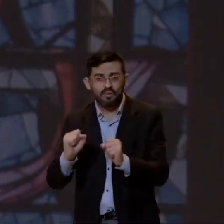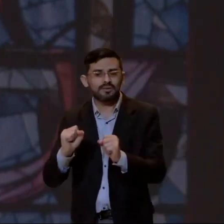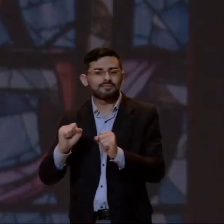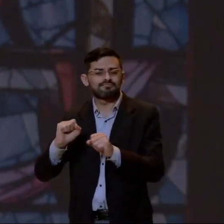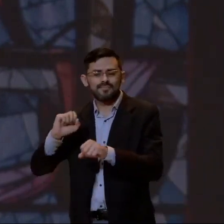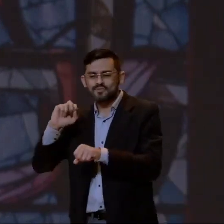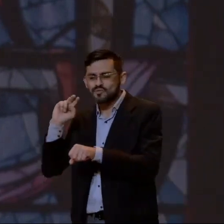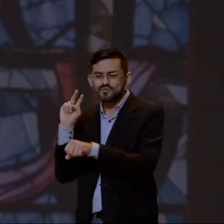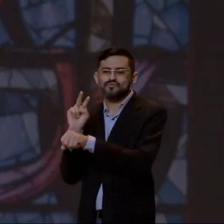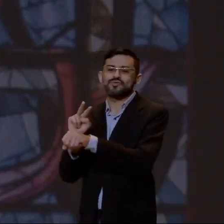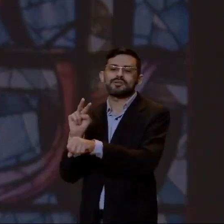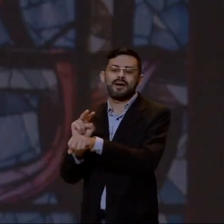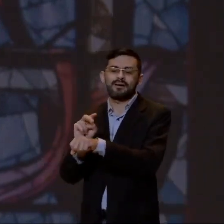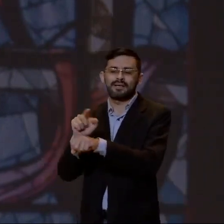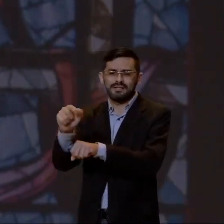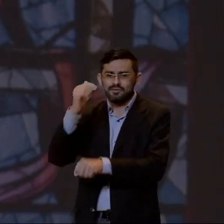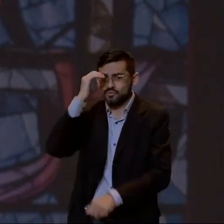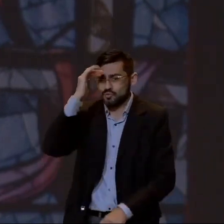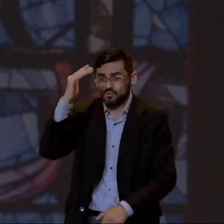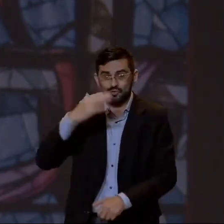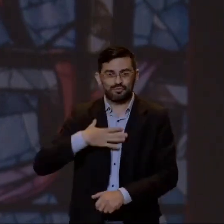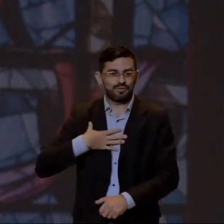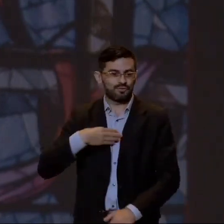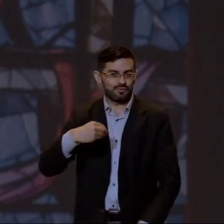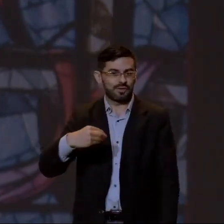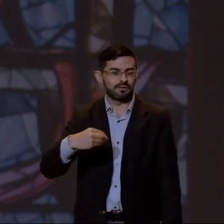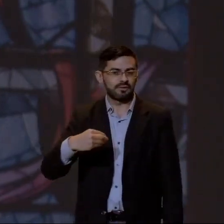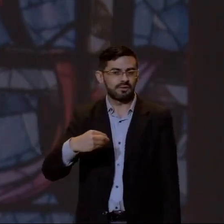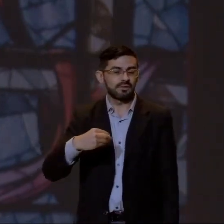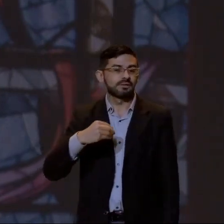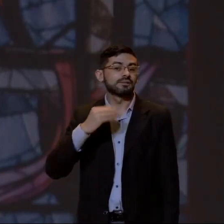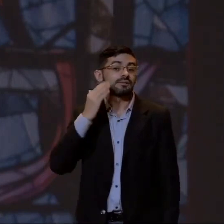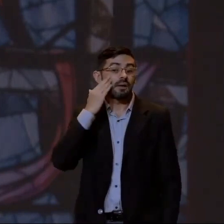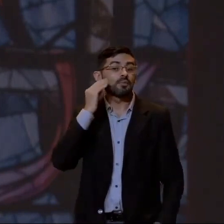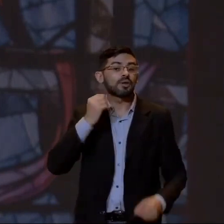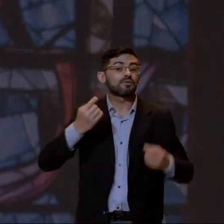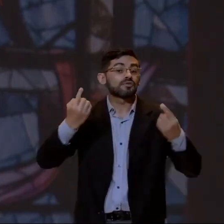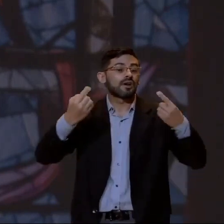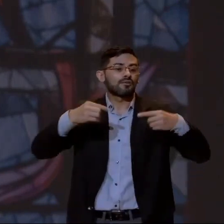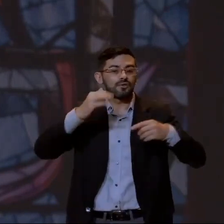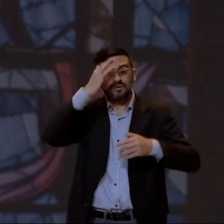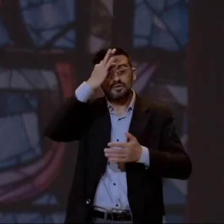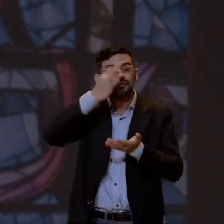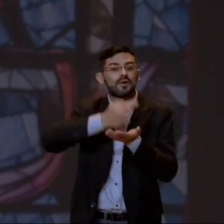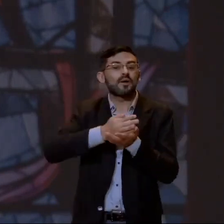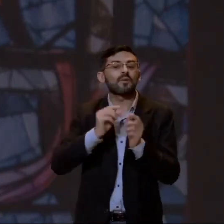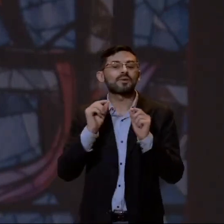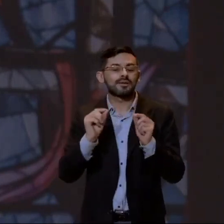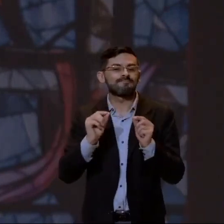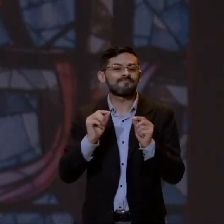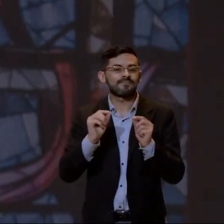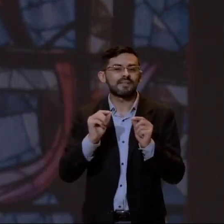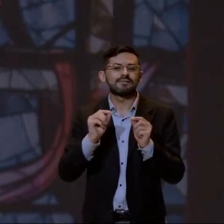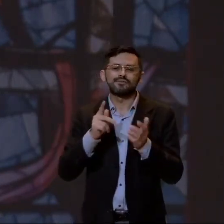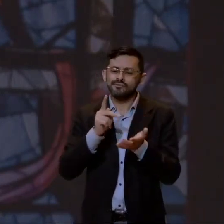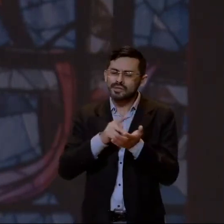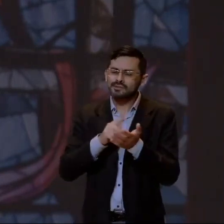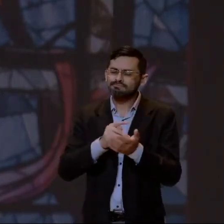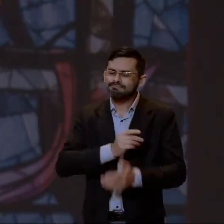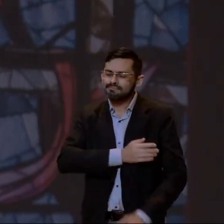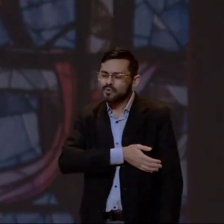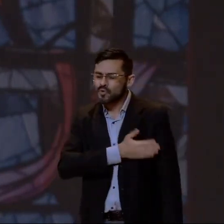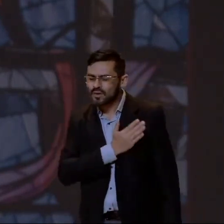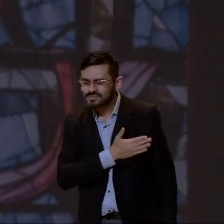cuidar deste sonho. E sabe qual era o grande desafio de fé? Pegar no coração dele